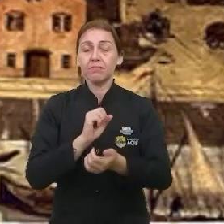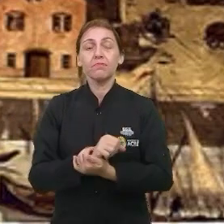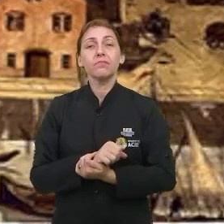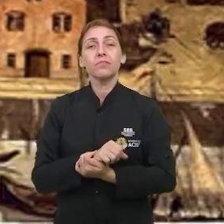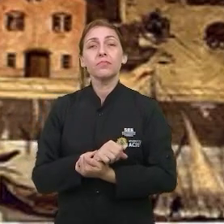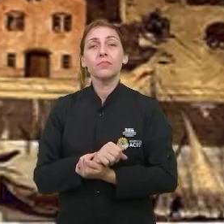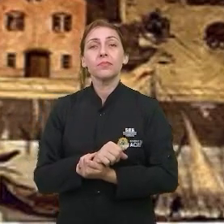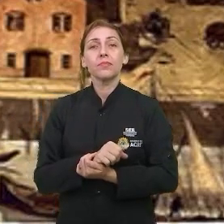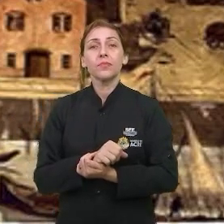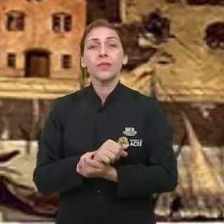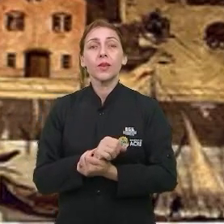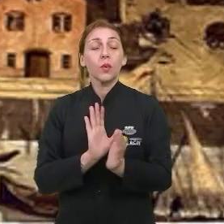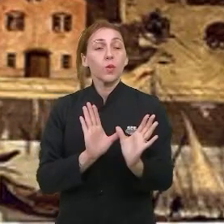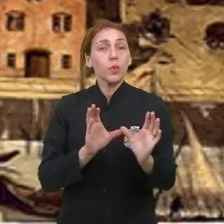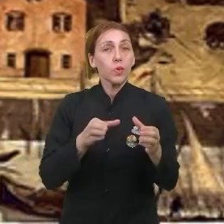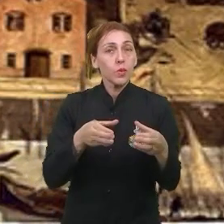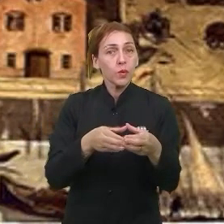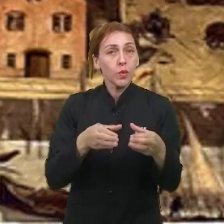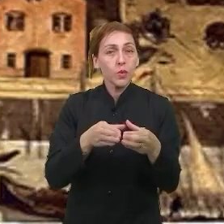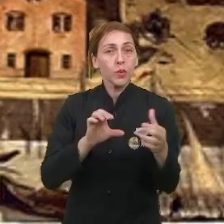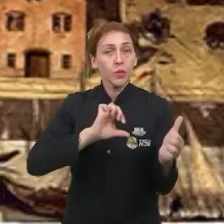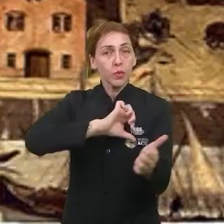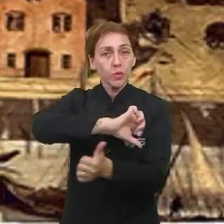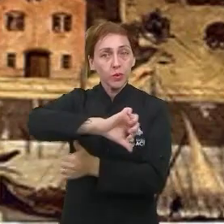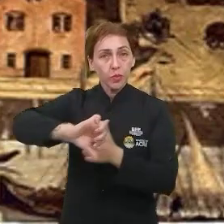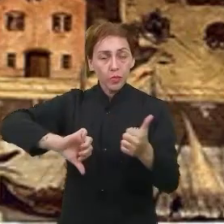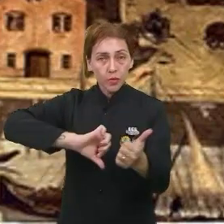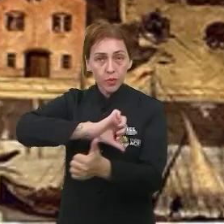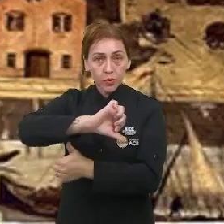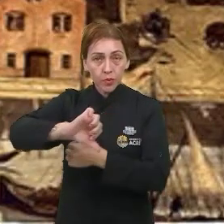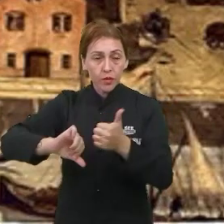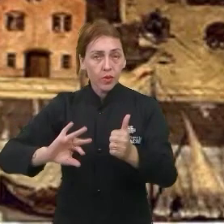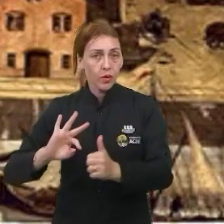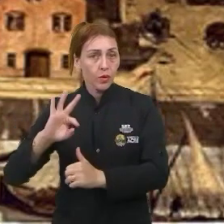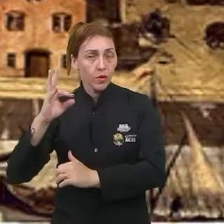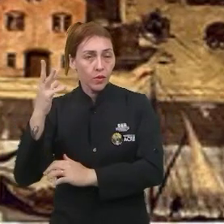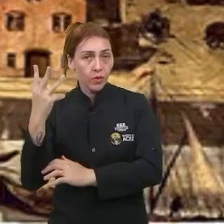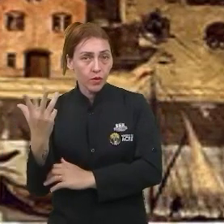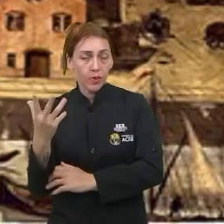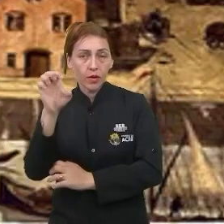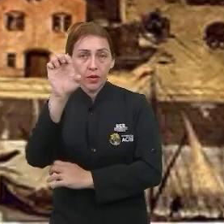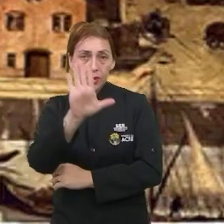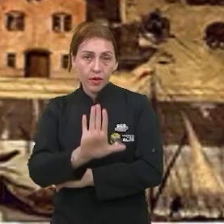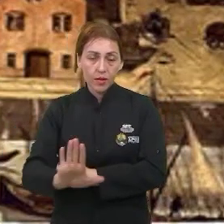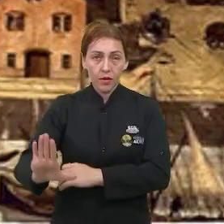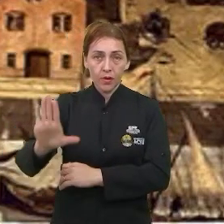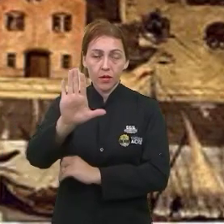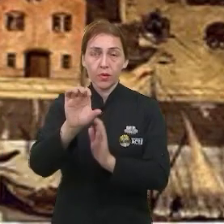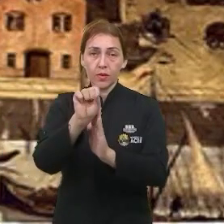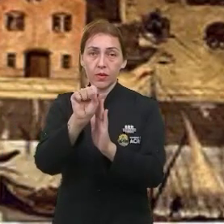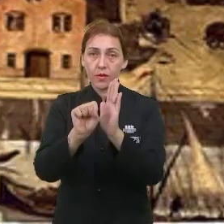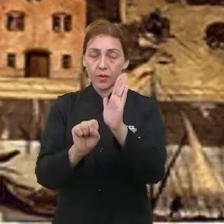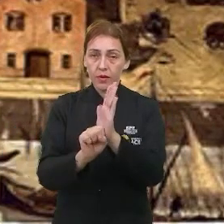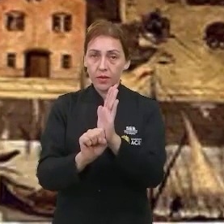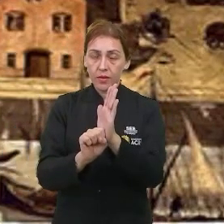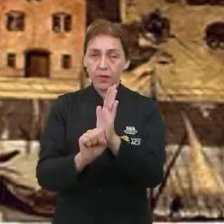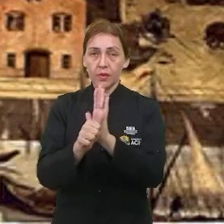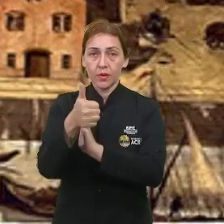foi um conjunto de mudanças que aconteceram na Europa nos